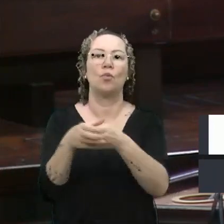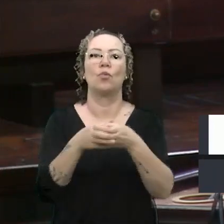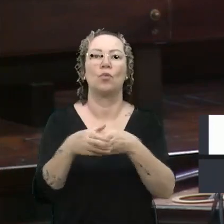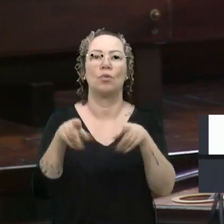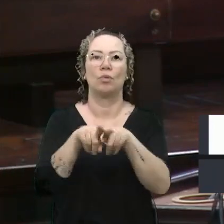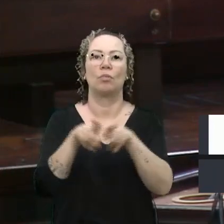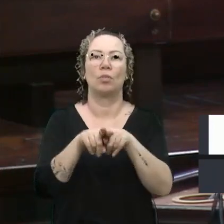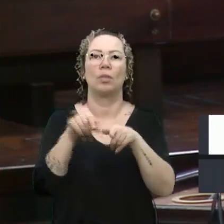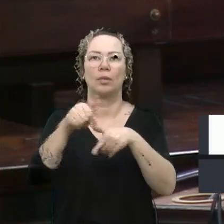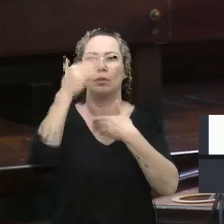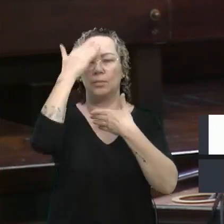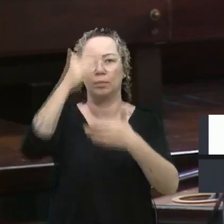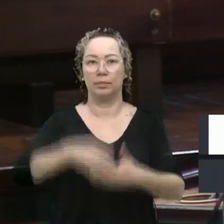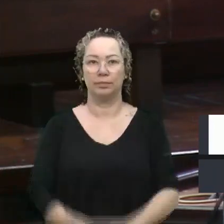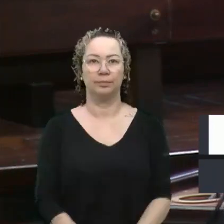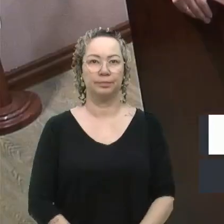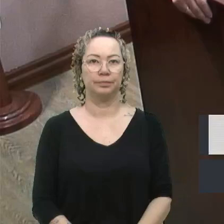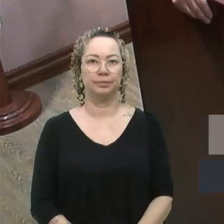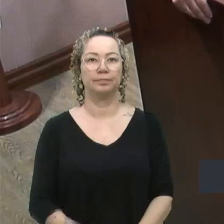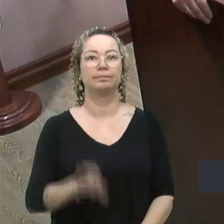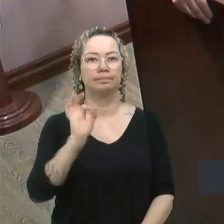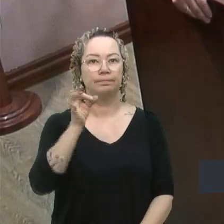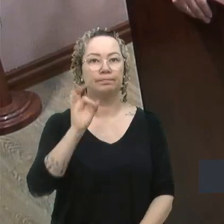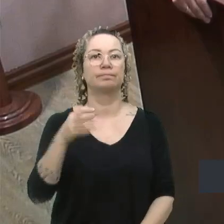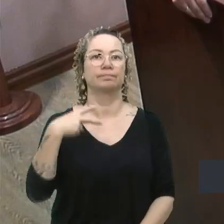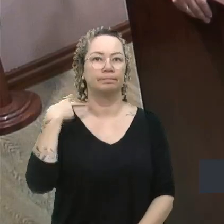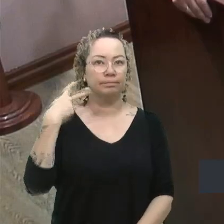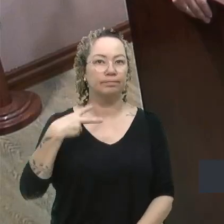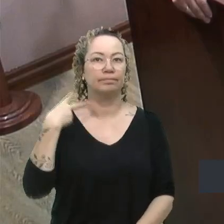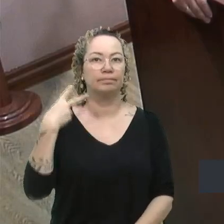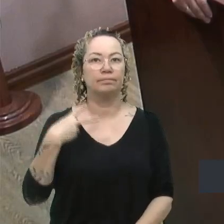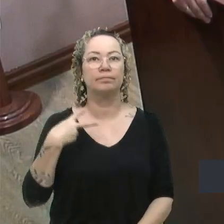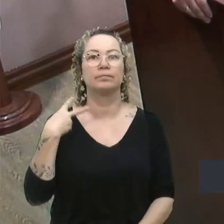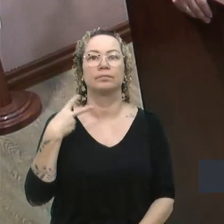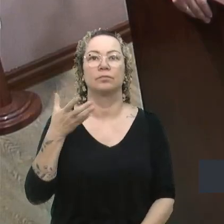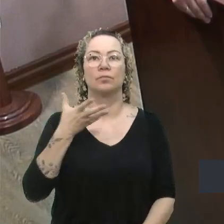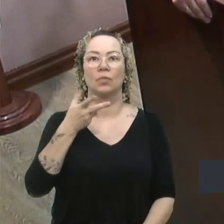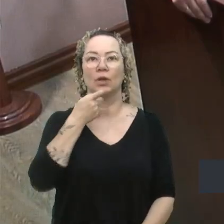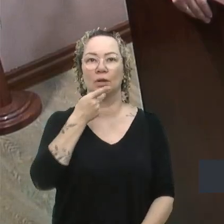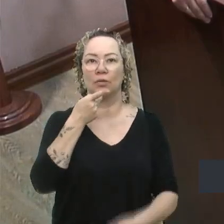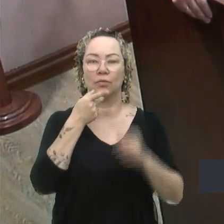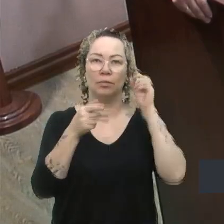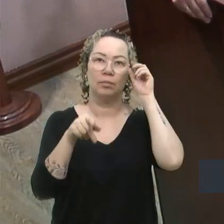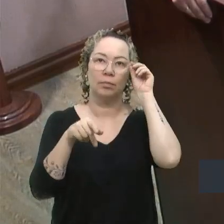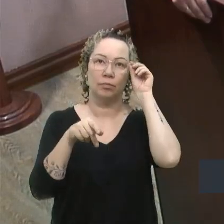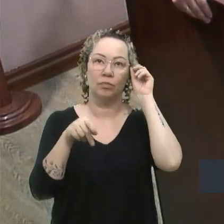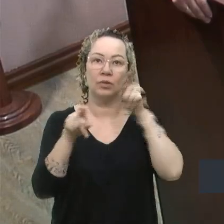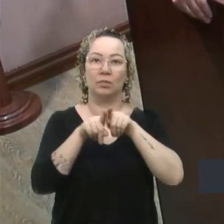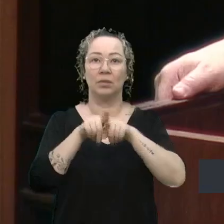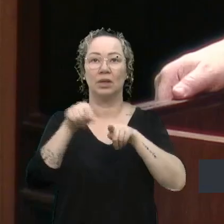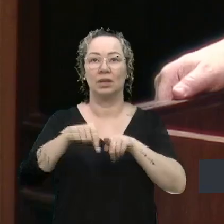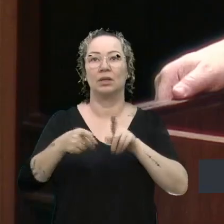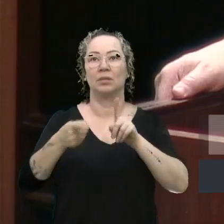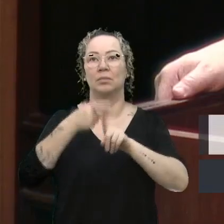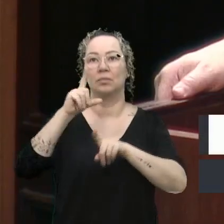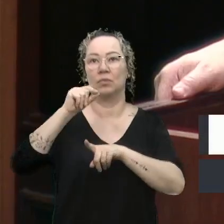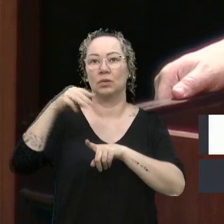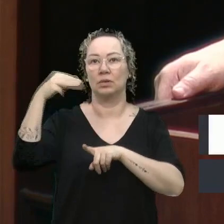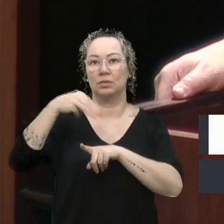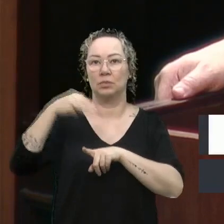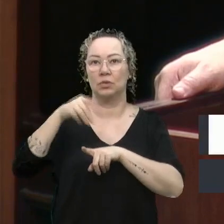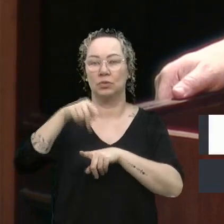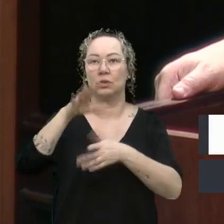traçado. Obrigado. Exatamente, vereador Xuxa. Então, eu quero deixar aqui nos meus primeiros 10 minutos registrado